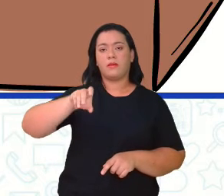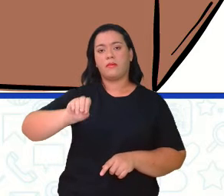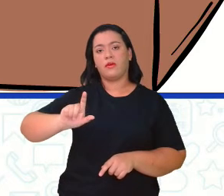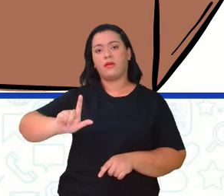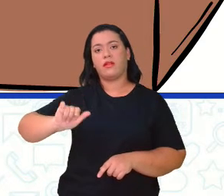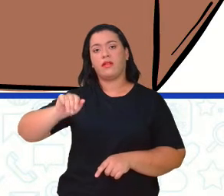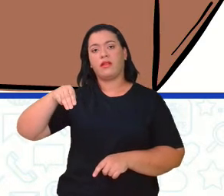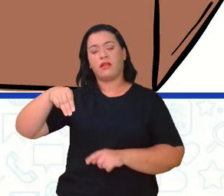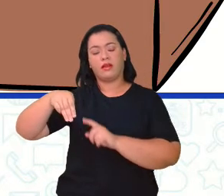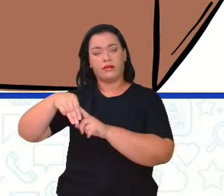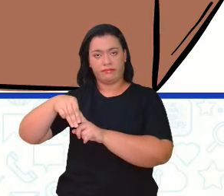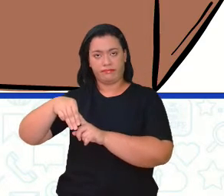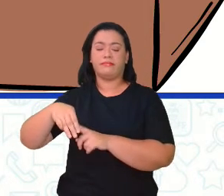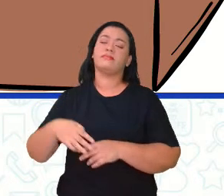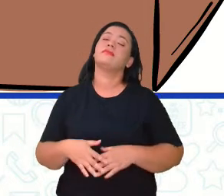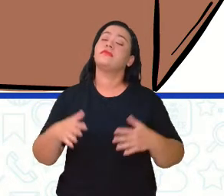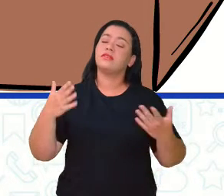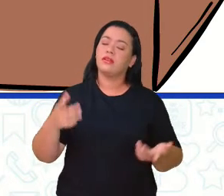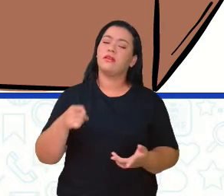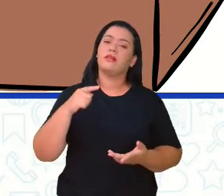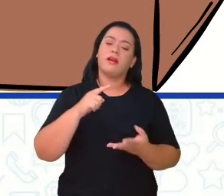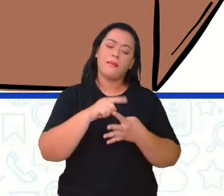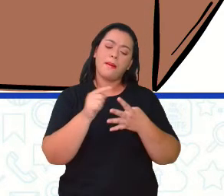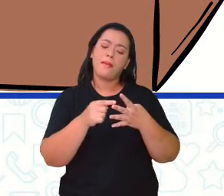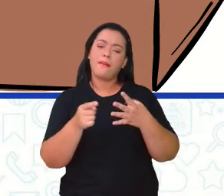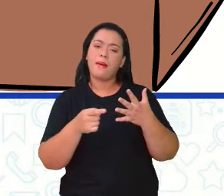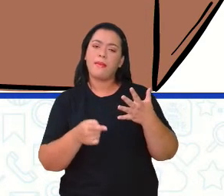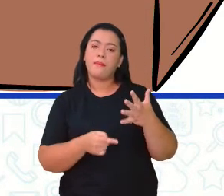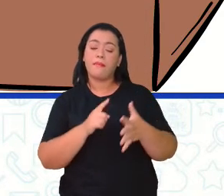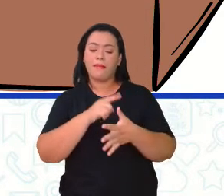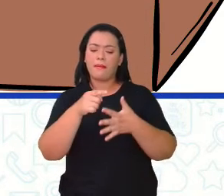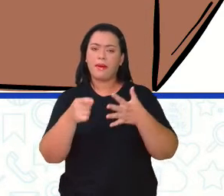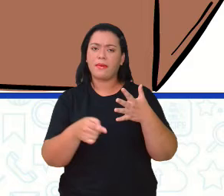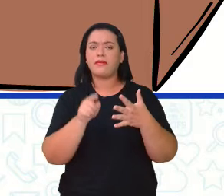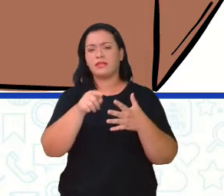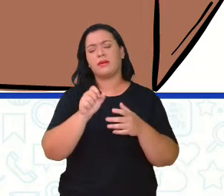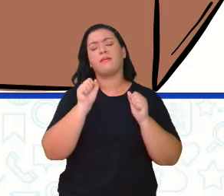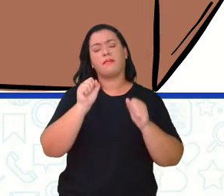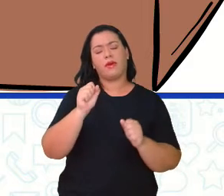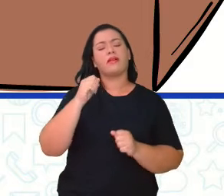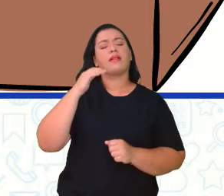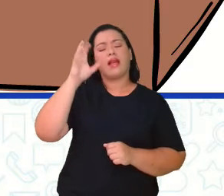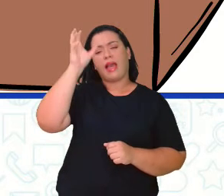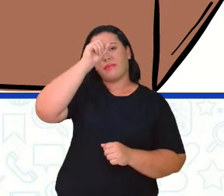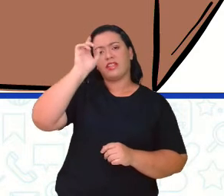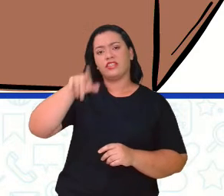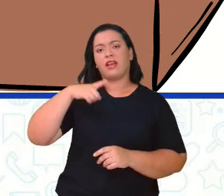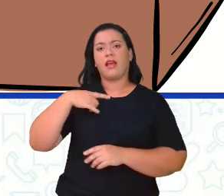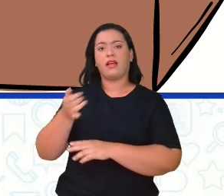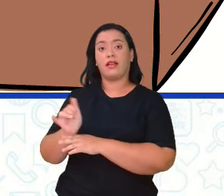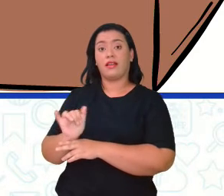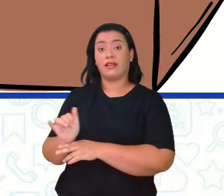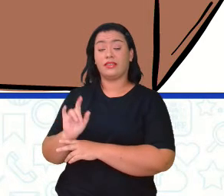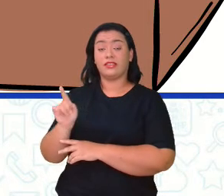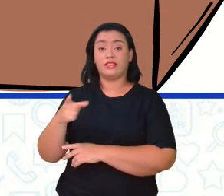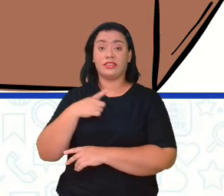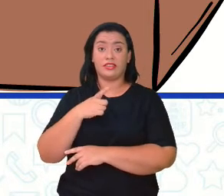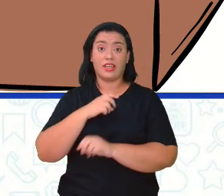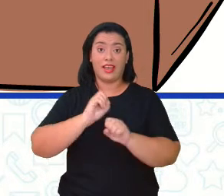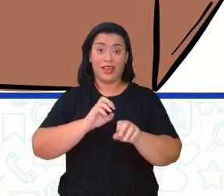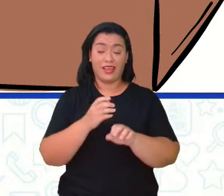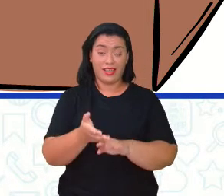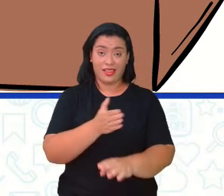nosso canal, então vocês podem aprender sobre elas, né? A artística, principalmente, ela tem uma aula só dela, porque ela